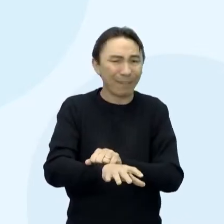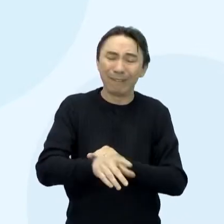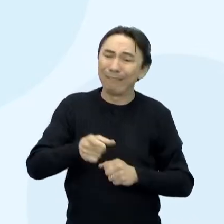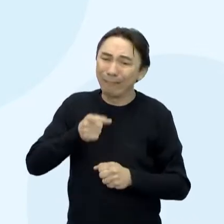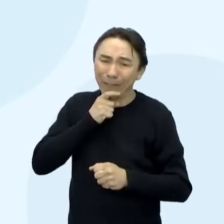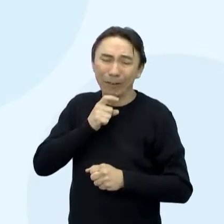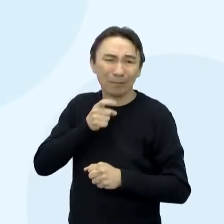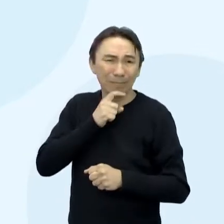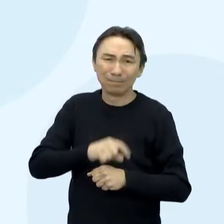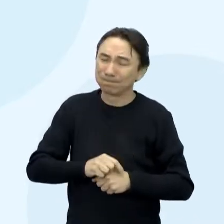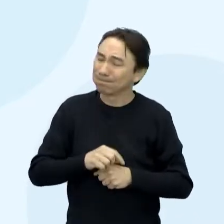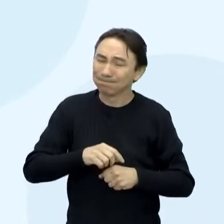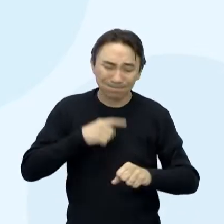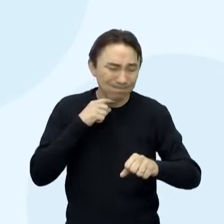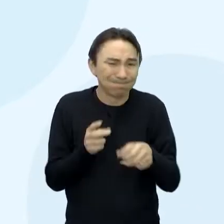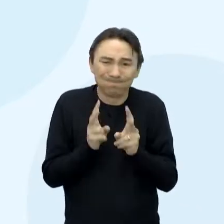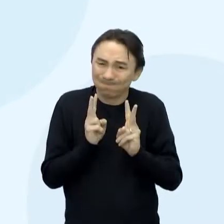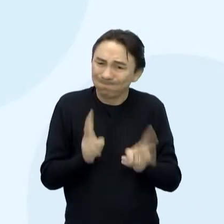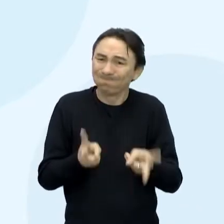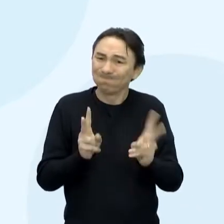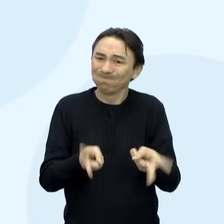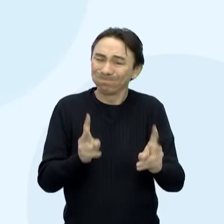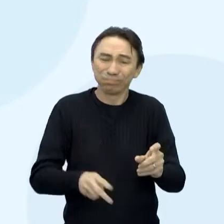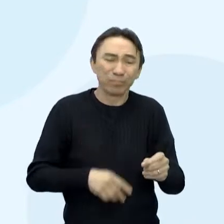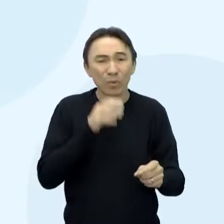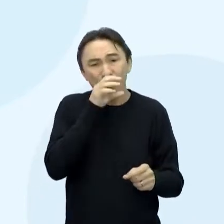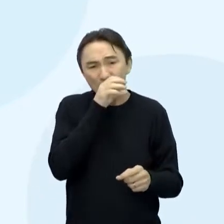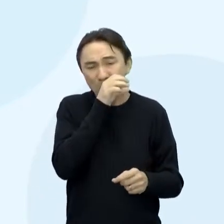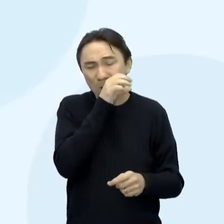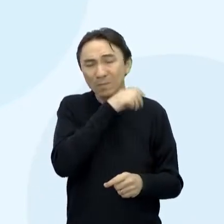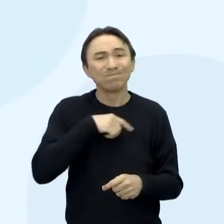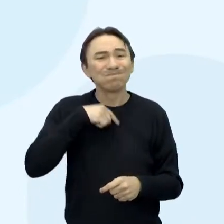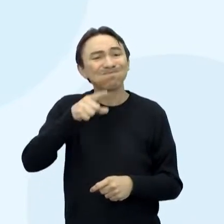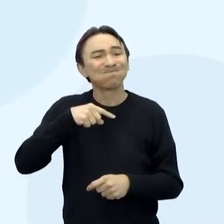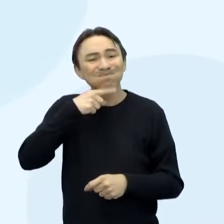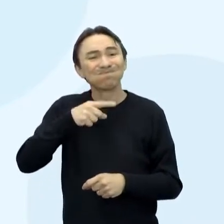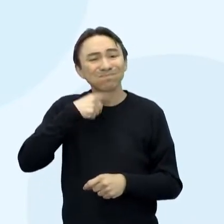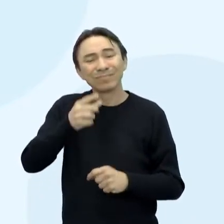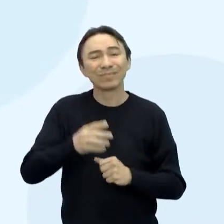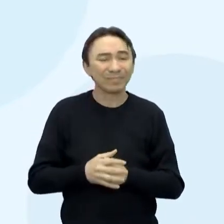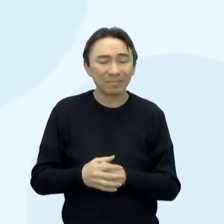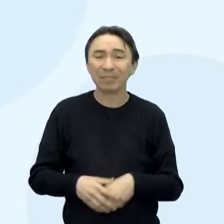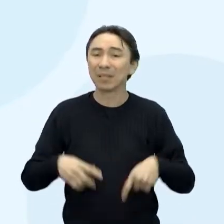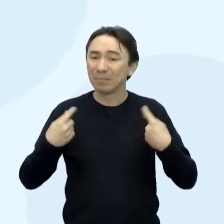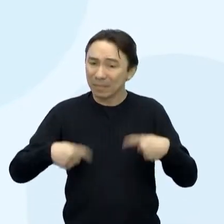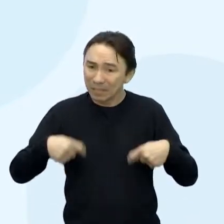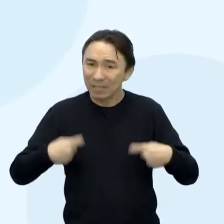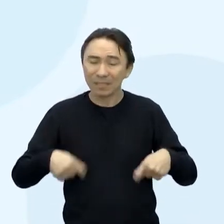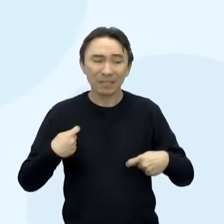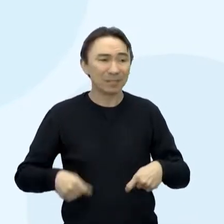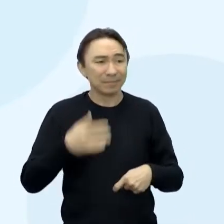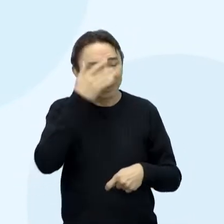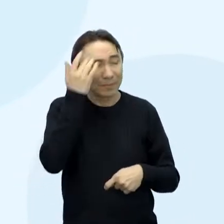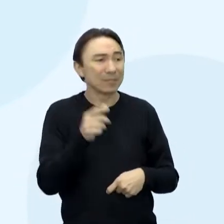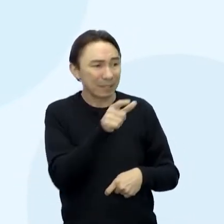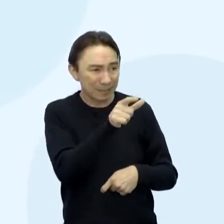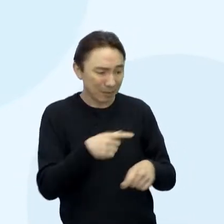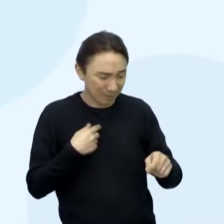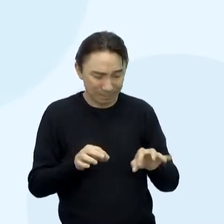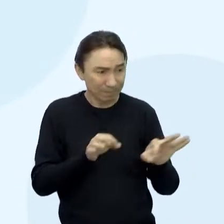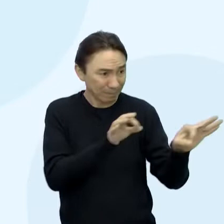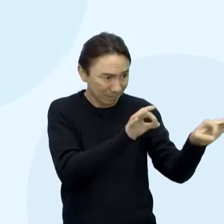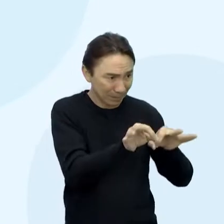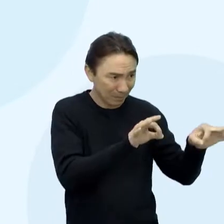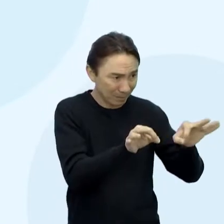manhã cedo. Eu precisava que alguém desenvolvesse algo para mim que esquentasse mais as minhas mãos.